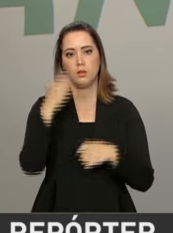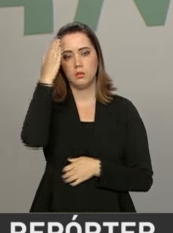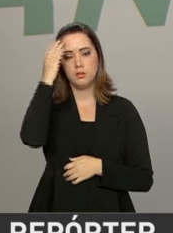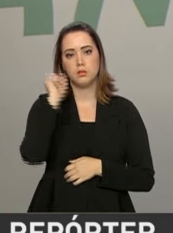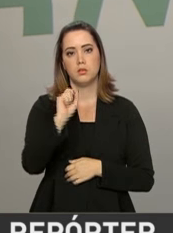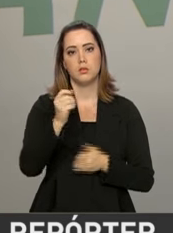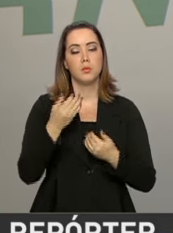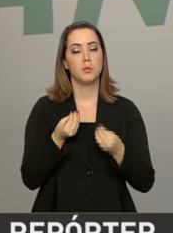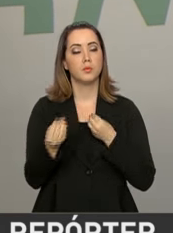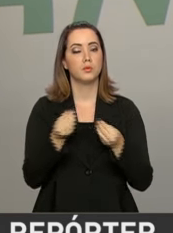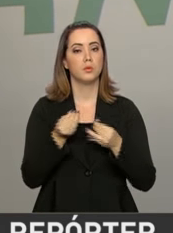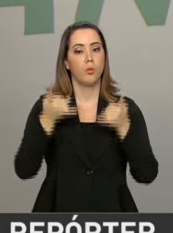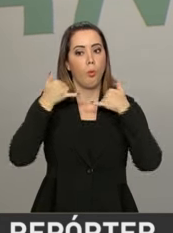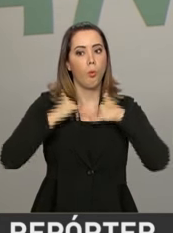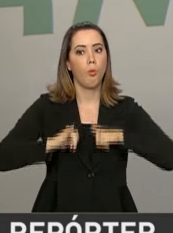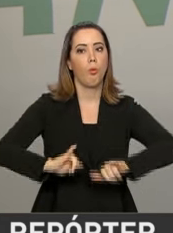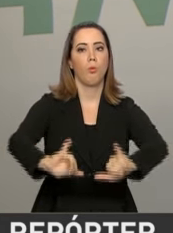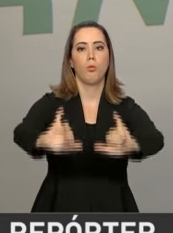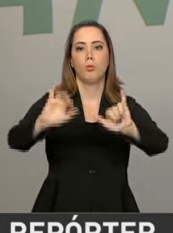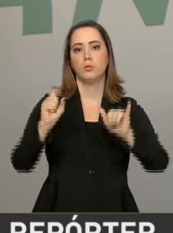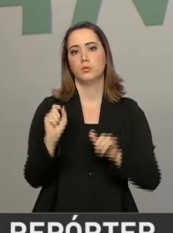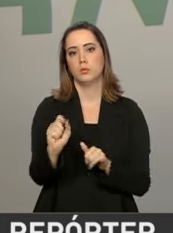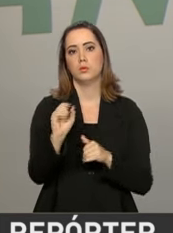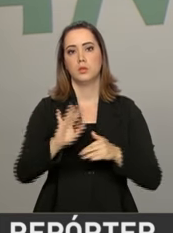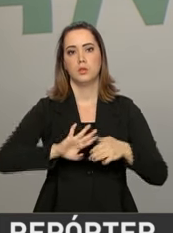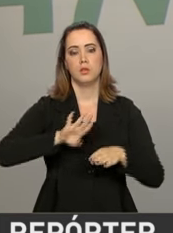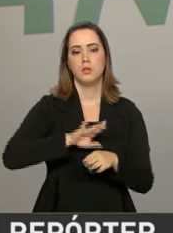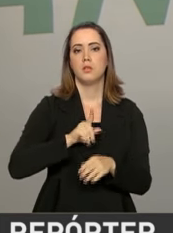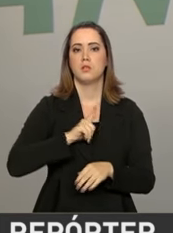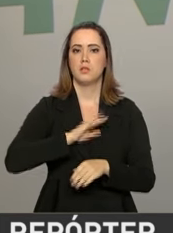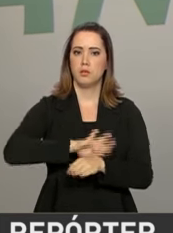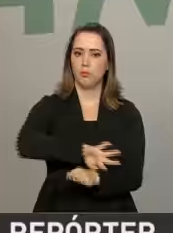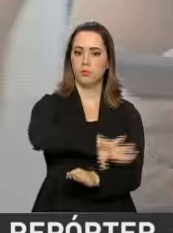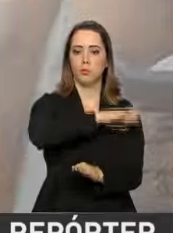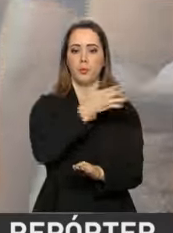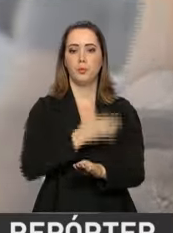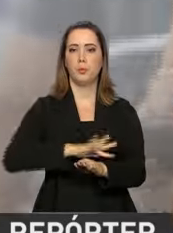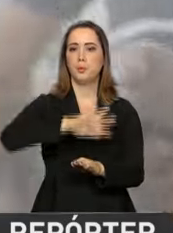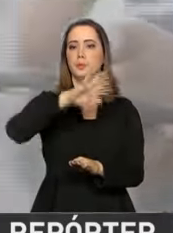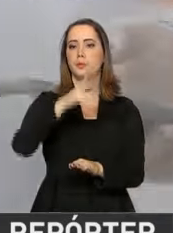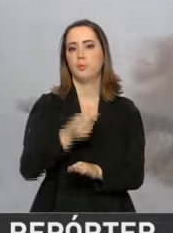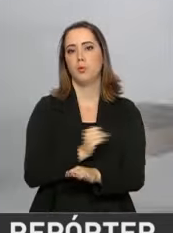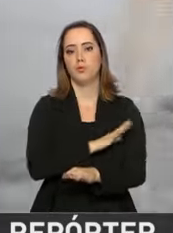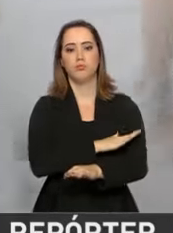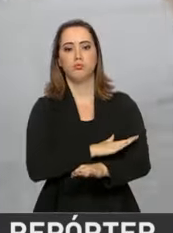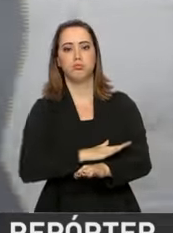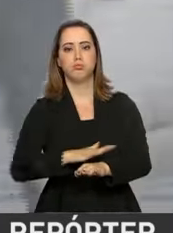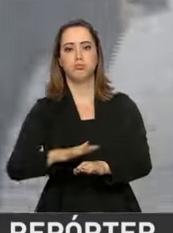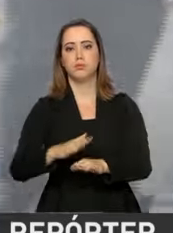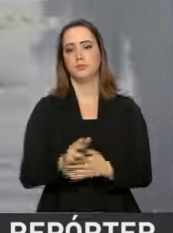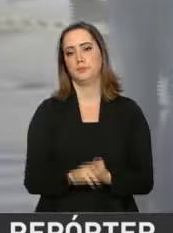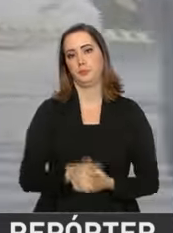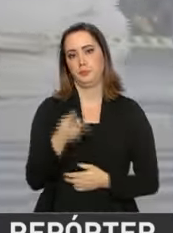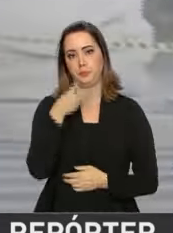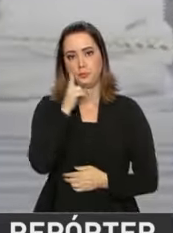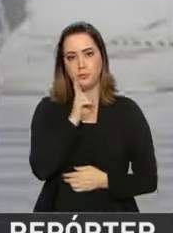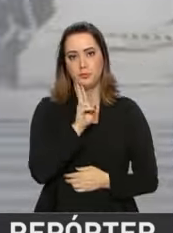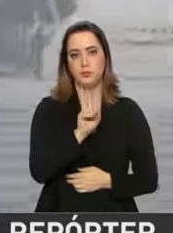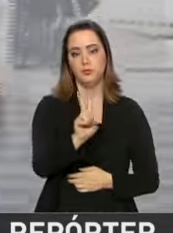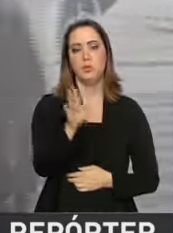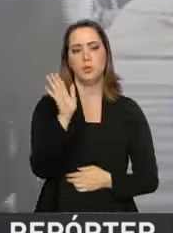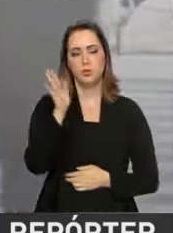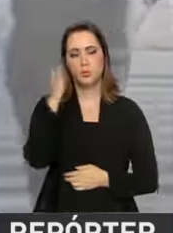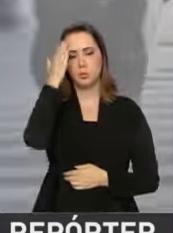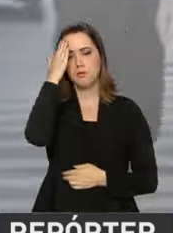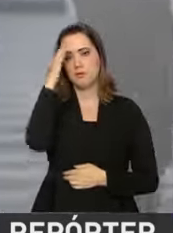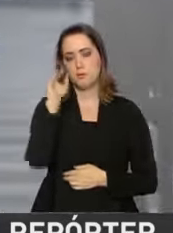de propagação e informações topográficas dos terrenos do Brasil. Ao acessar a ferramenta, o consumidor pode saber, por